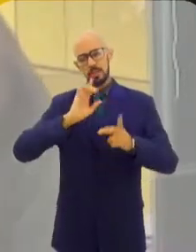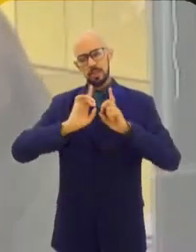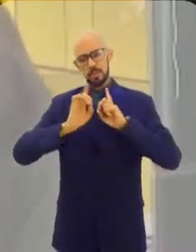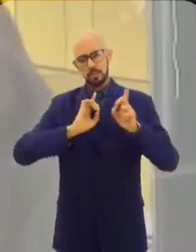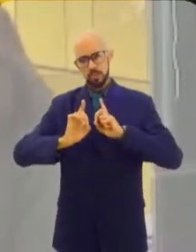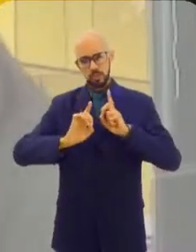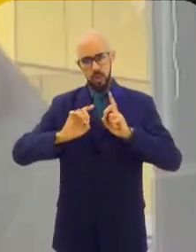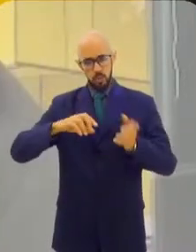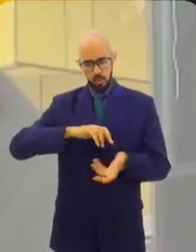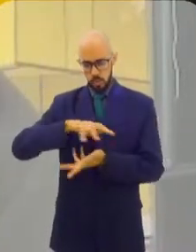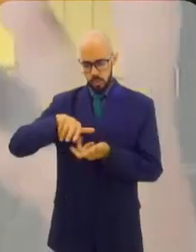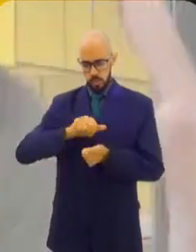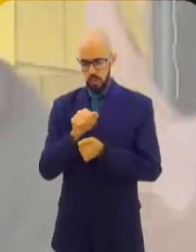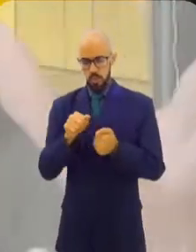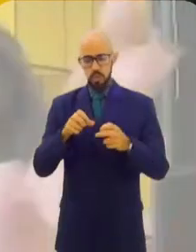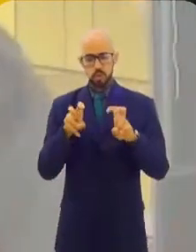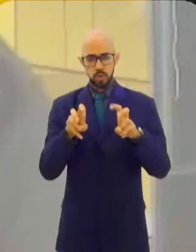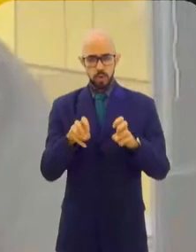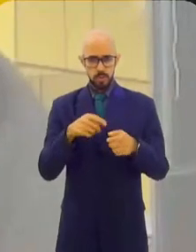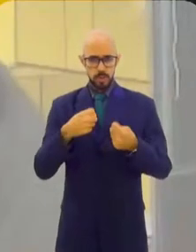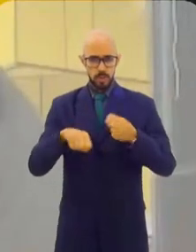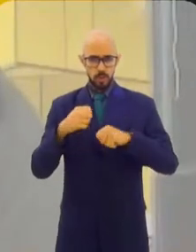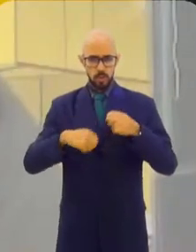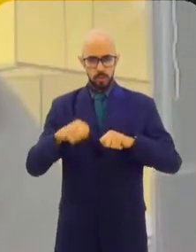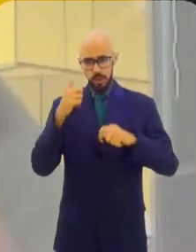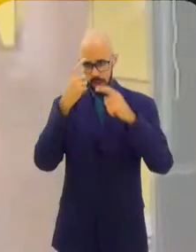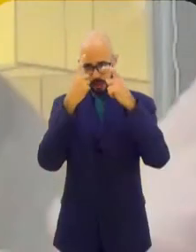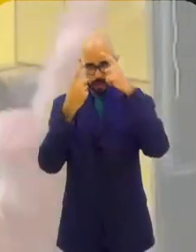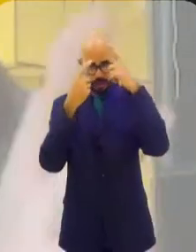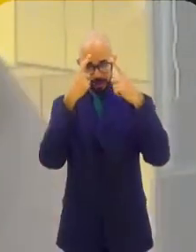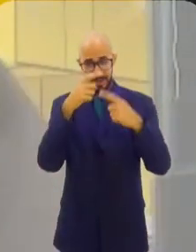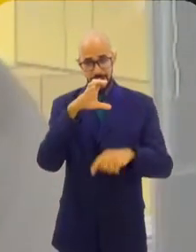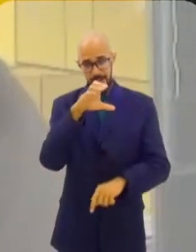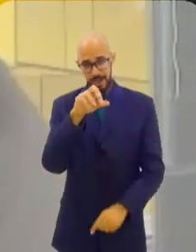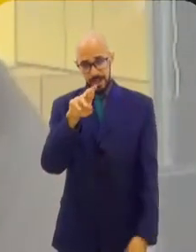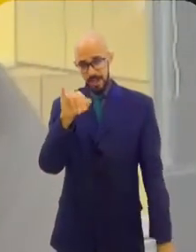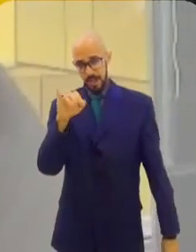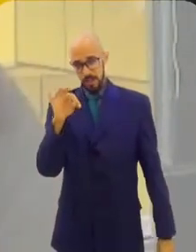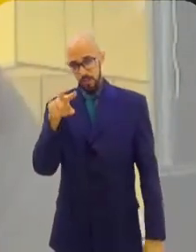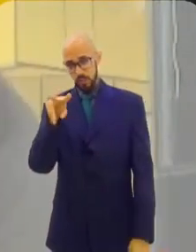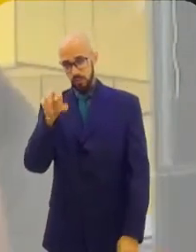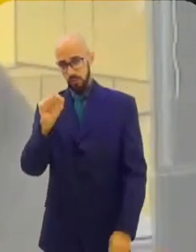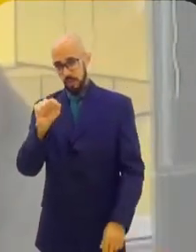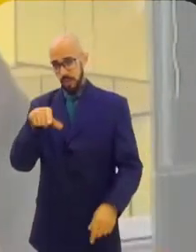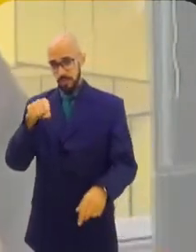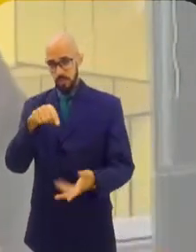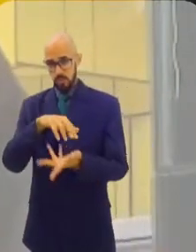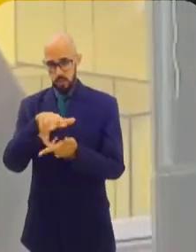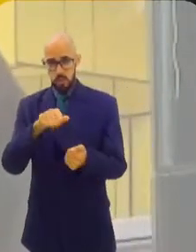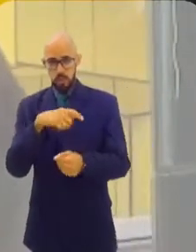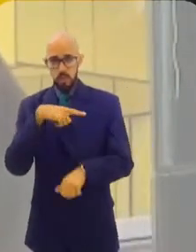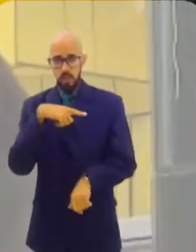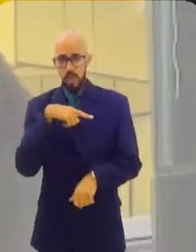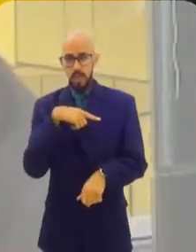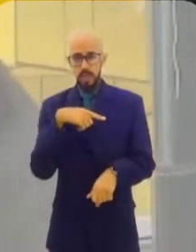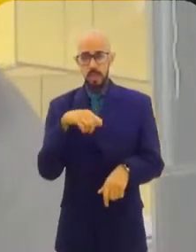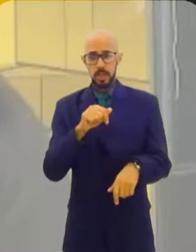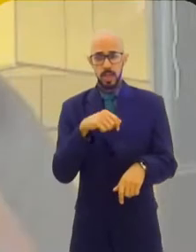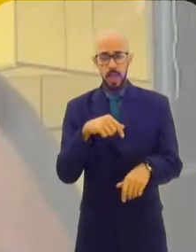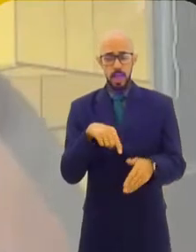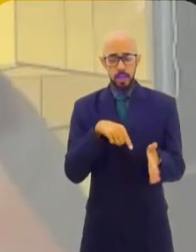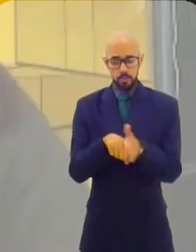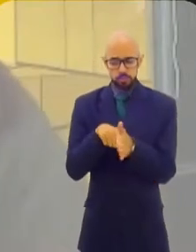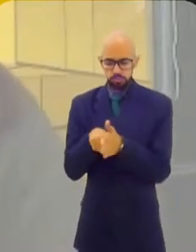existe uma discussão no mundo né a sobre economia criativa que deve ter mais ou menos de 20 anos inclusive no mapeamento e